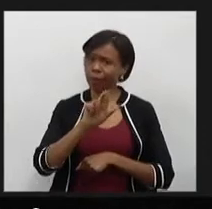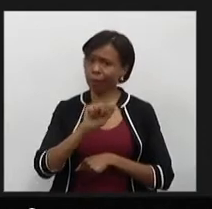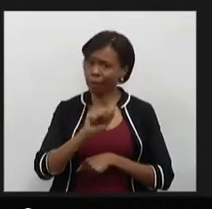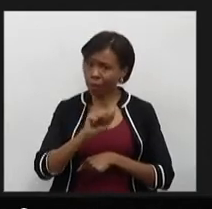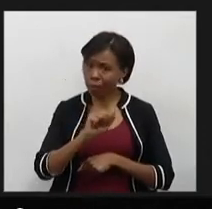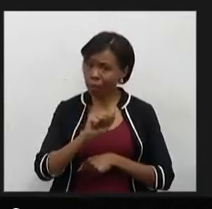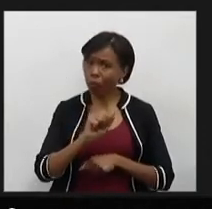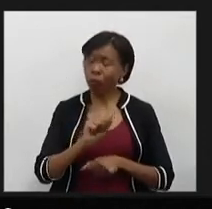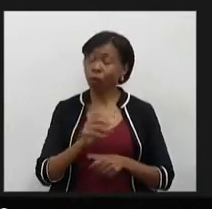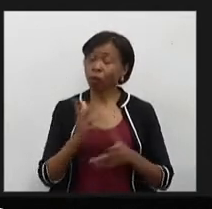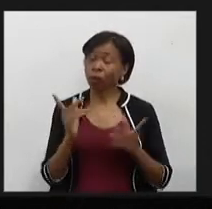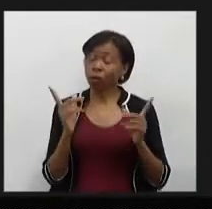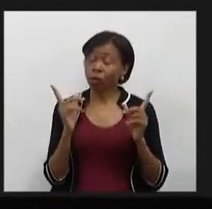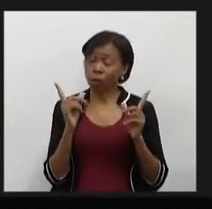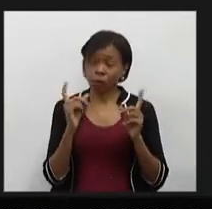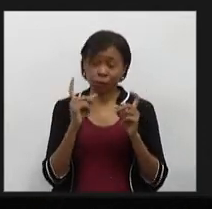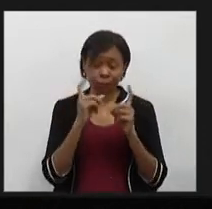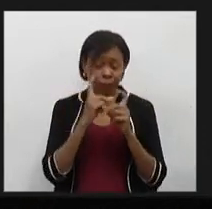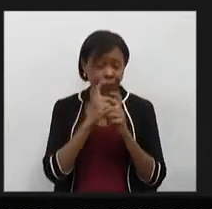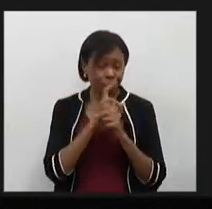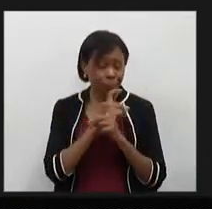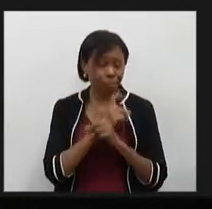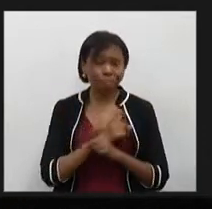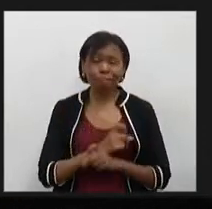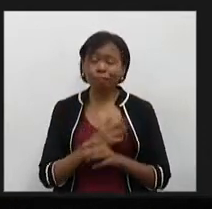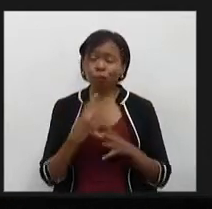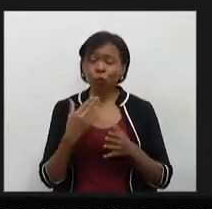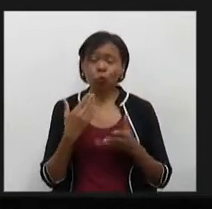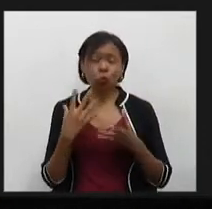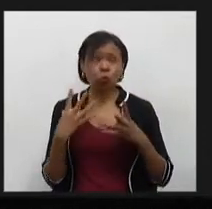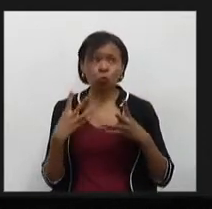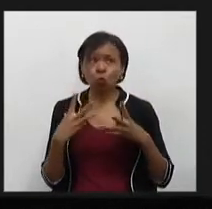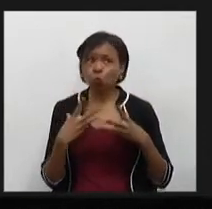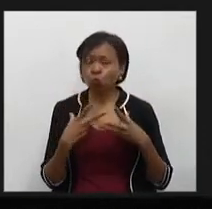complicado, tudo é complicado. Então,